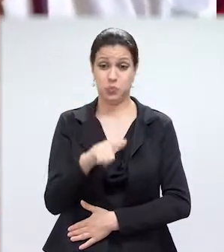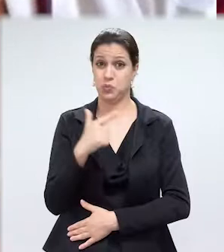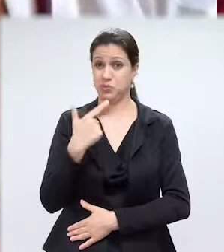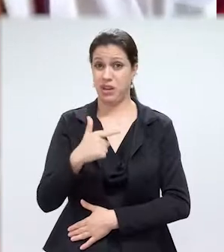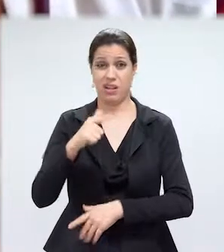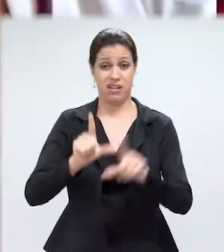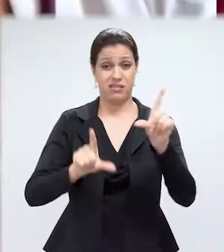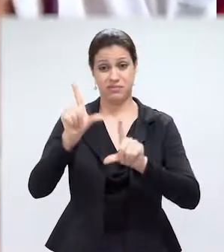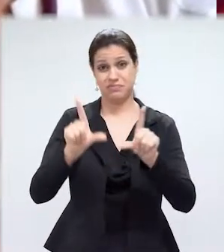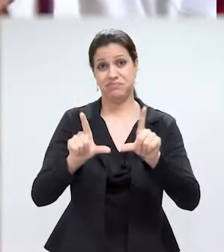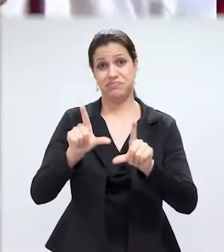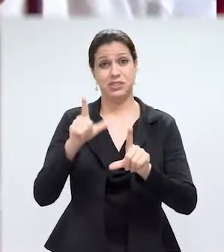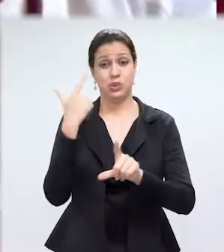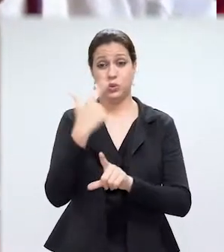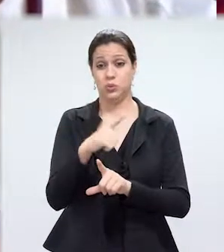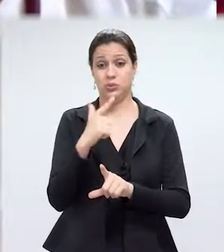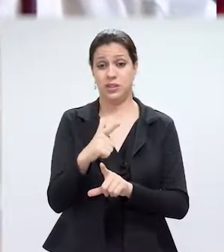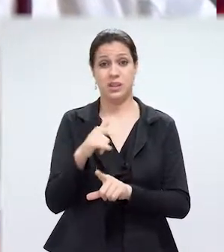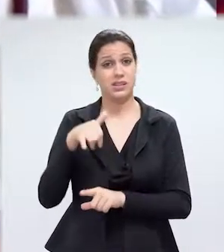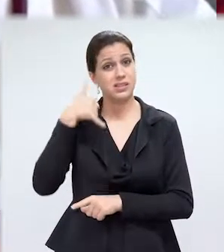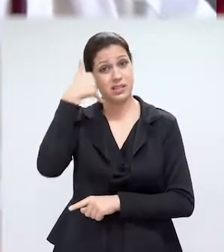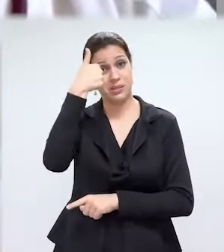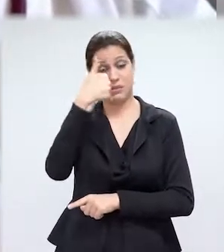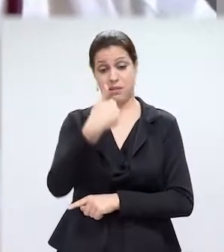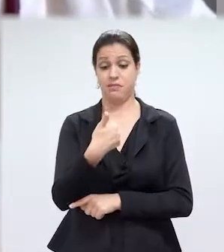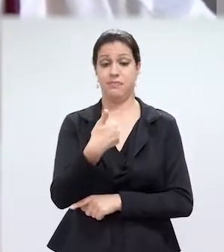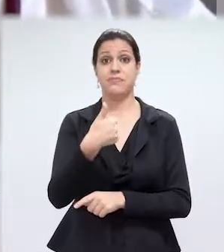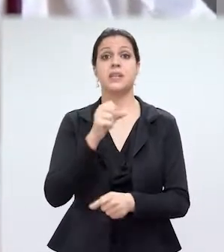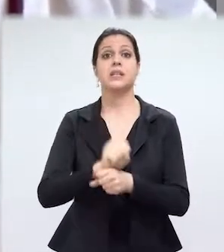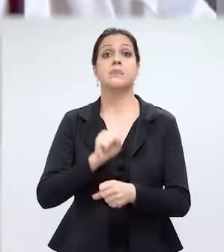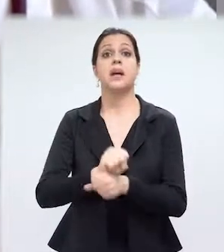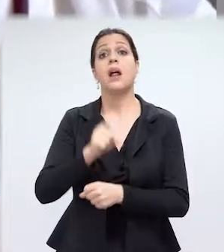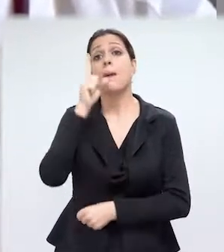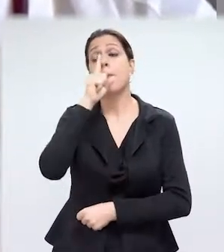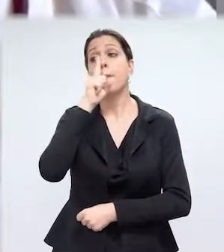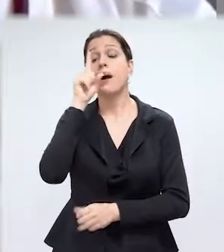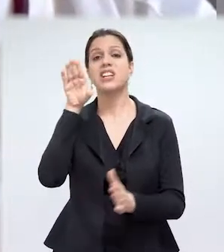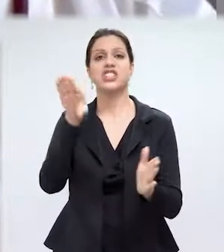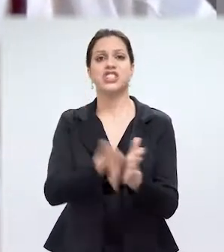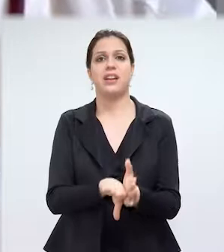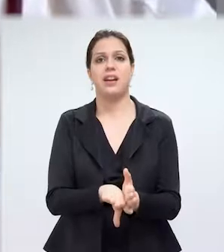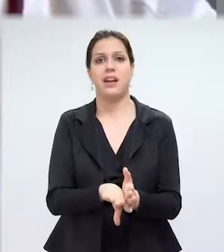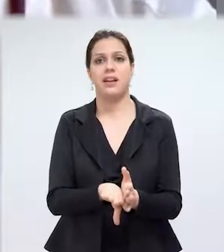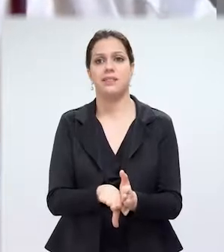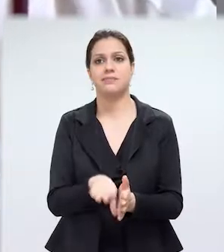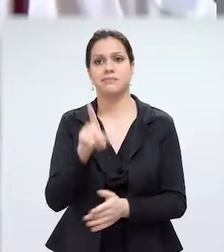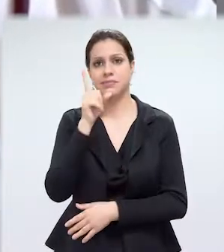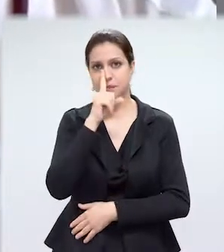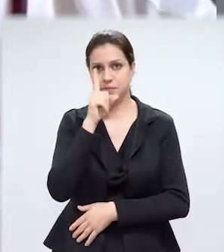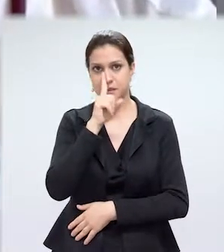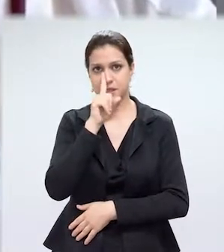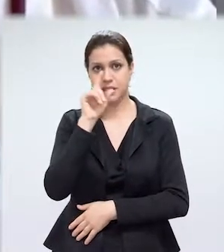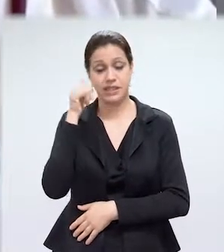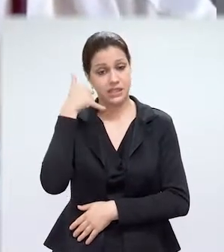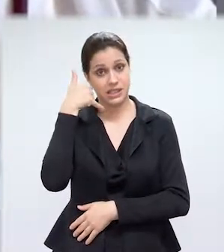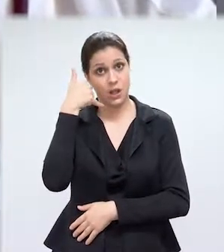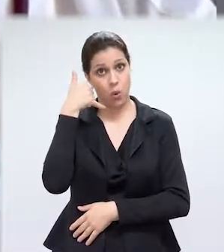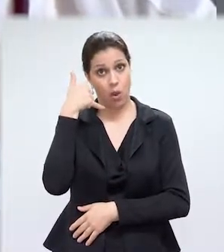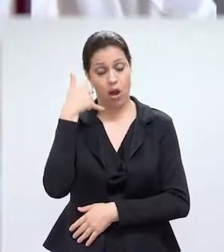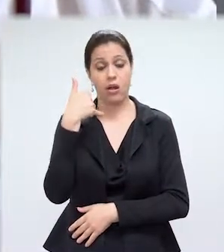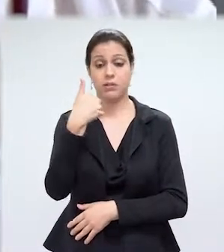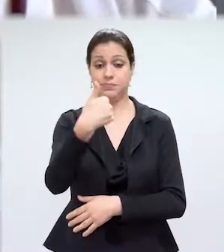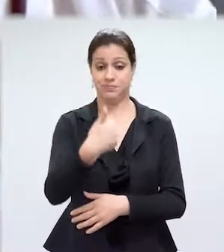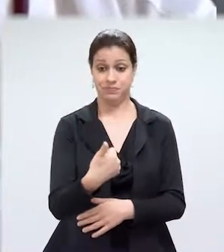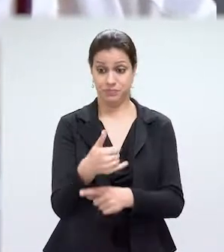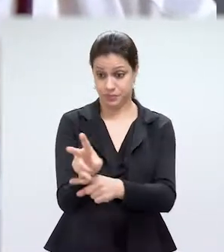visto muitas vezes crianças que ficam esperando a mãe chegar com o celular, a